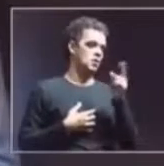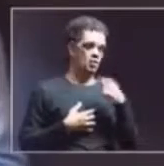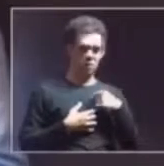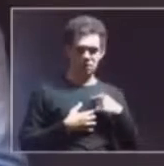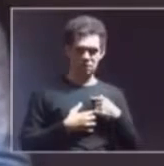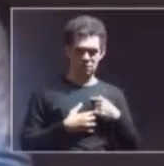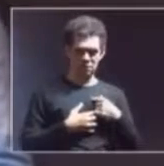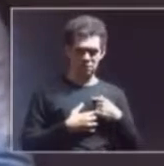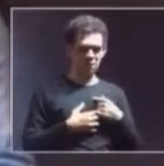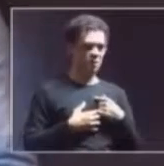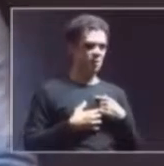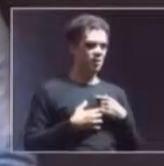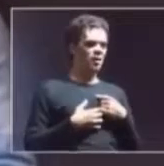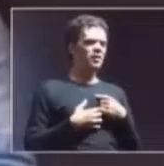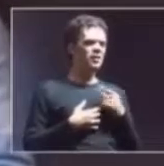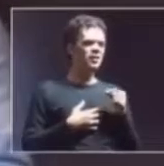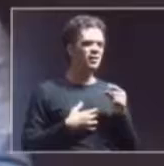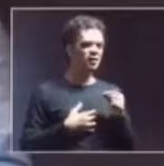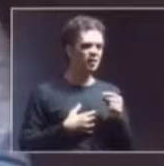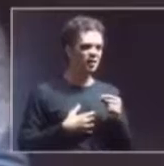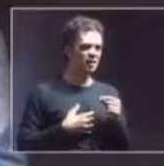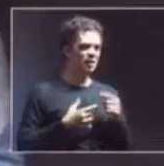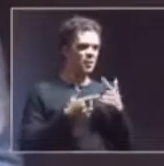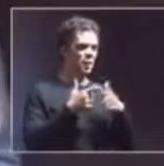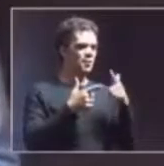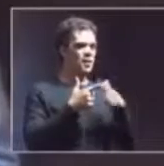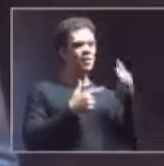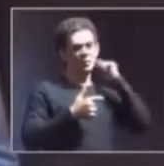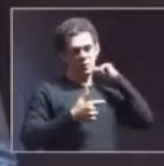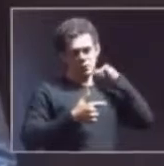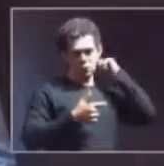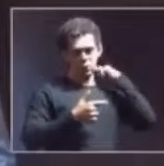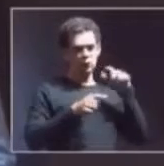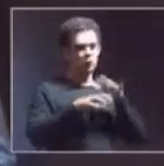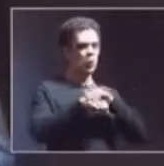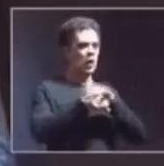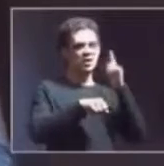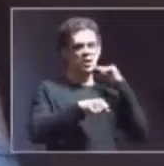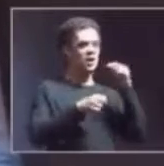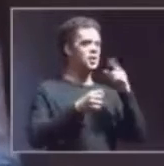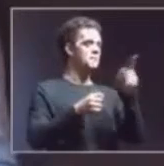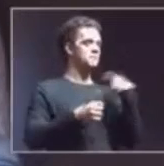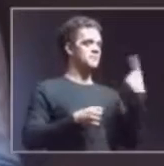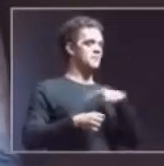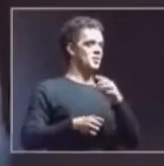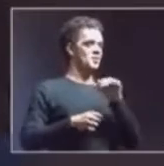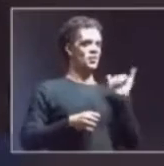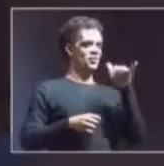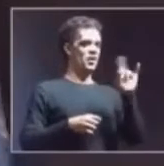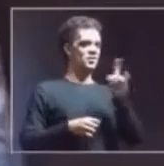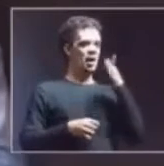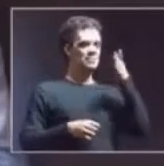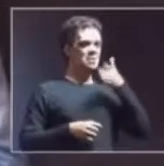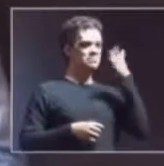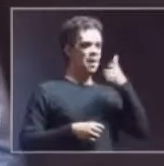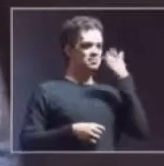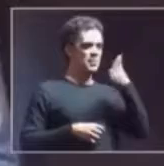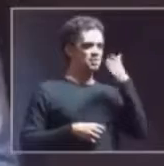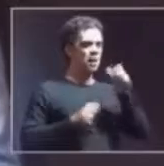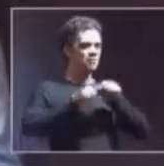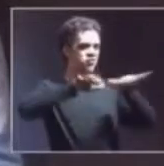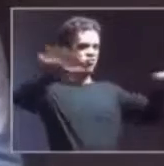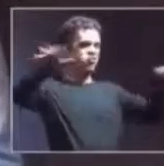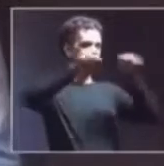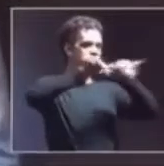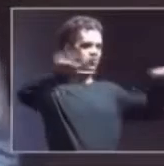tive hérnia de pescoço, duas. Foi a única coisa que me impediu de viajar. E todas as cidades onde eu ia falar foram